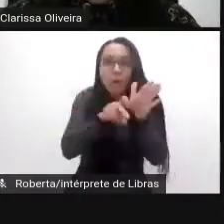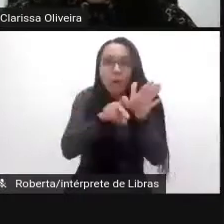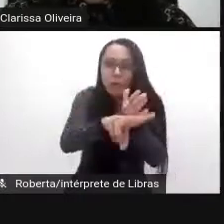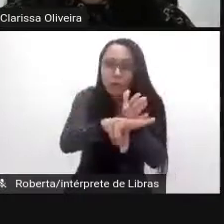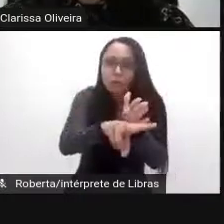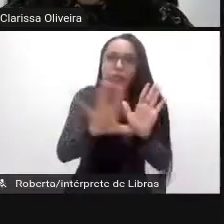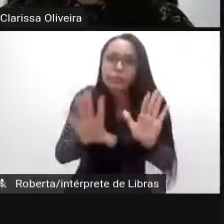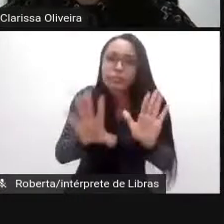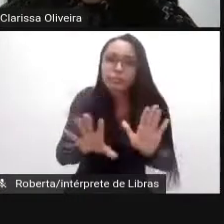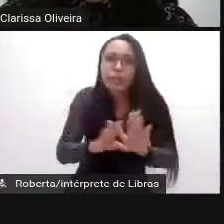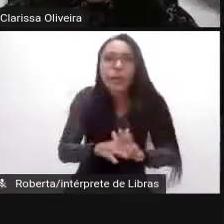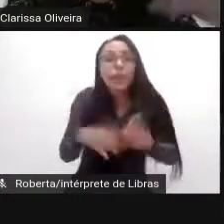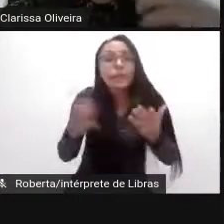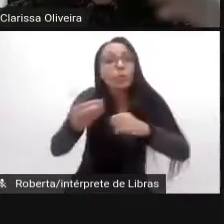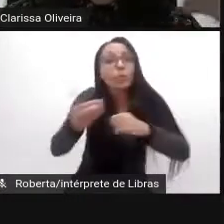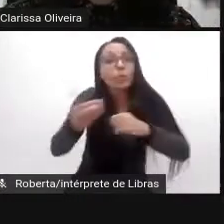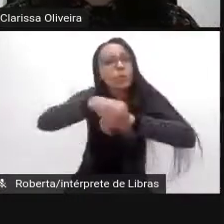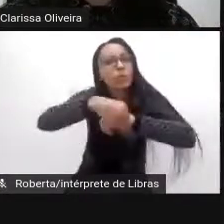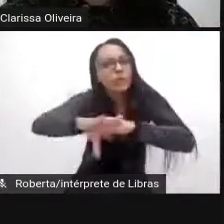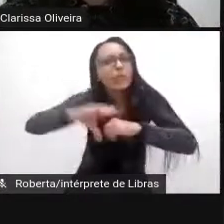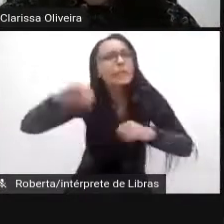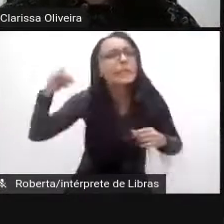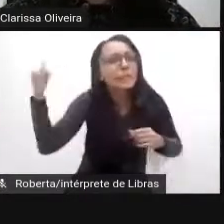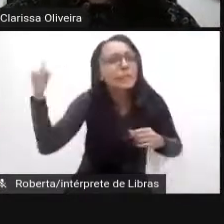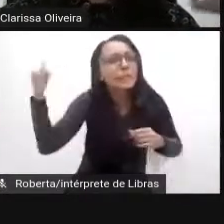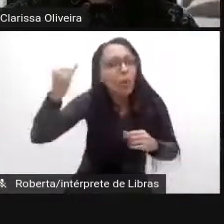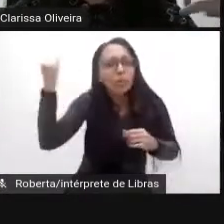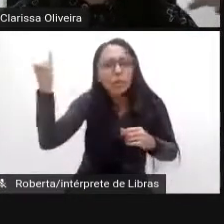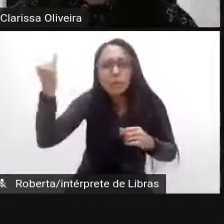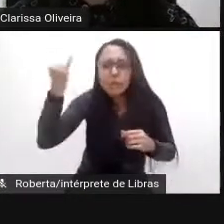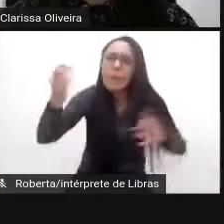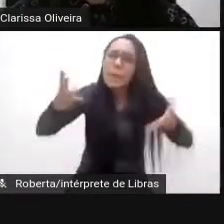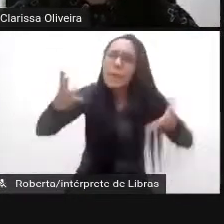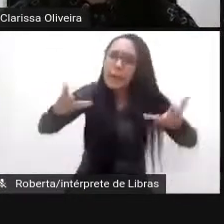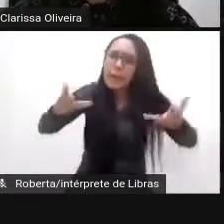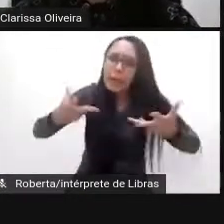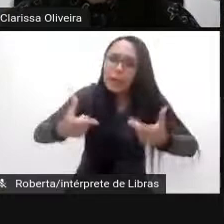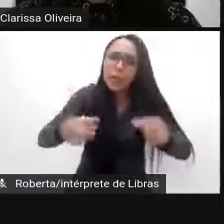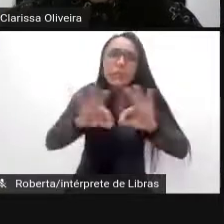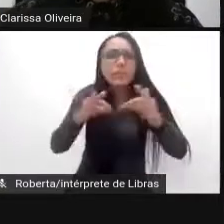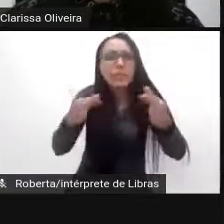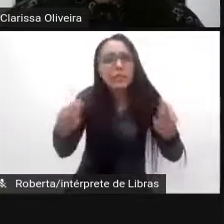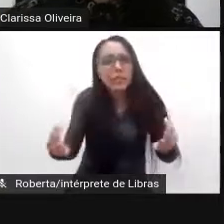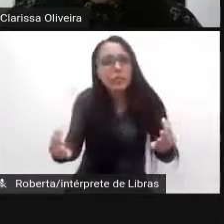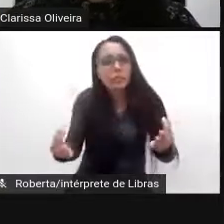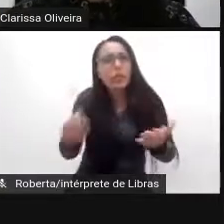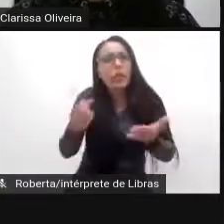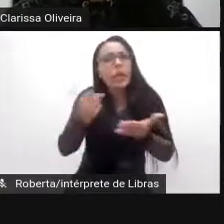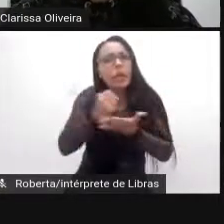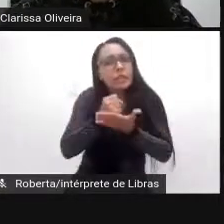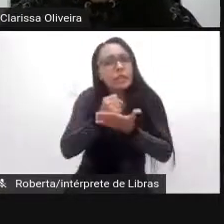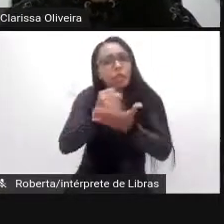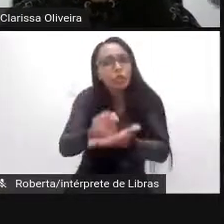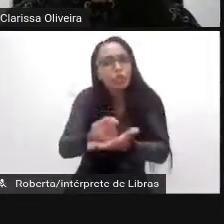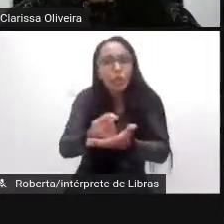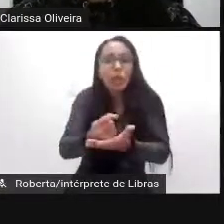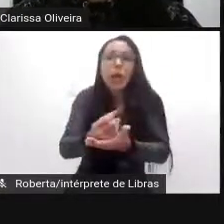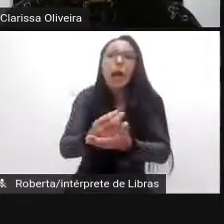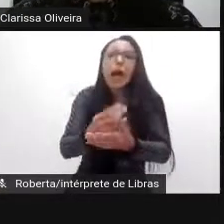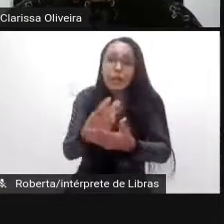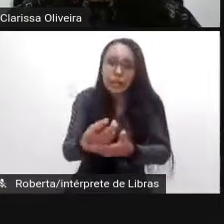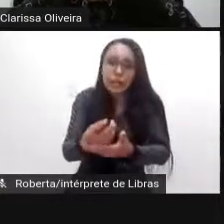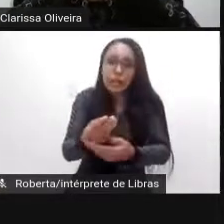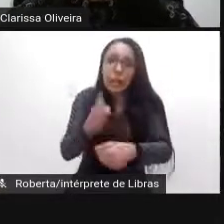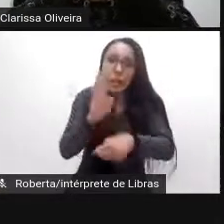dicas valiosas que são simples, mas que nos ajudam a nos proteger contra essa